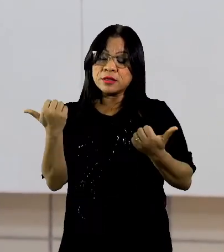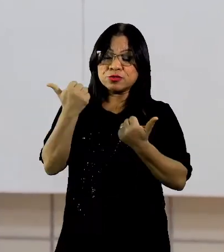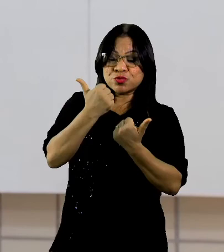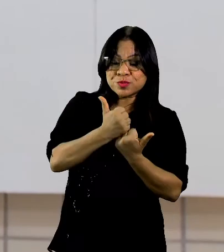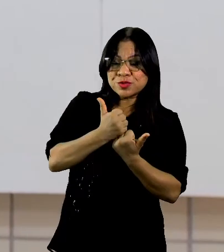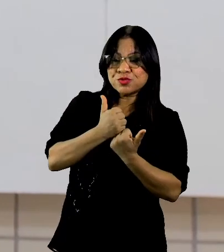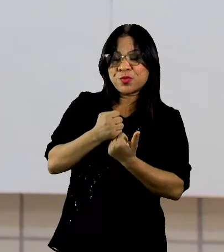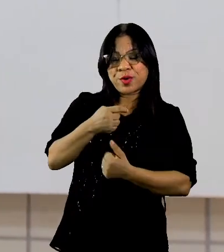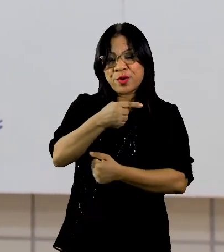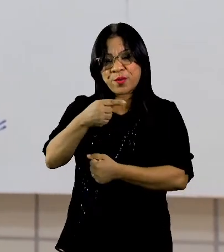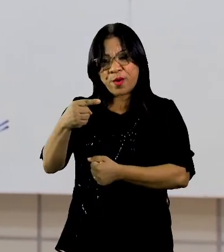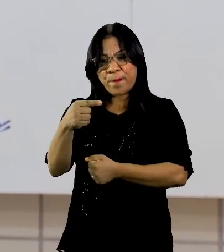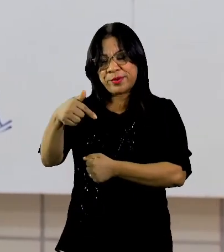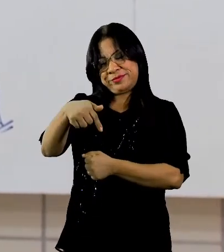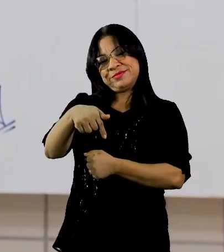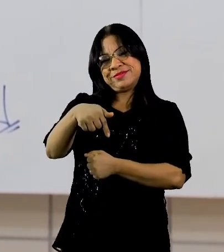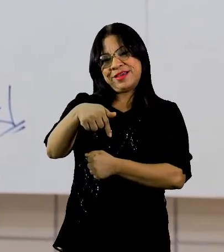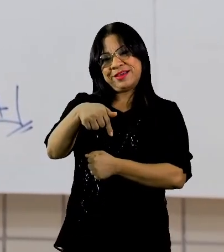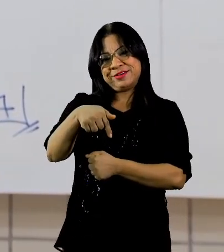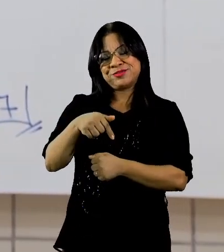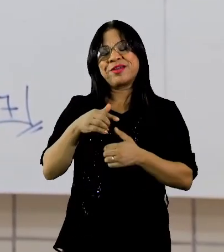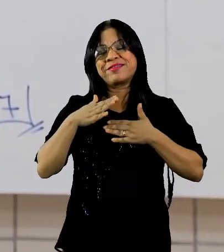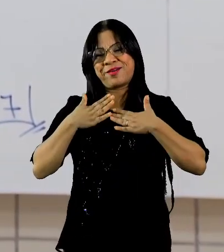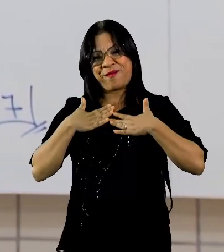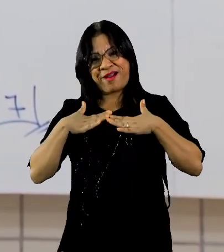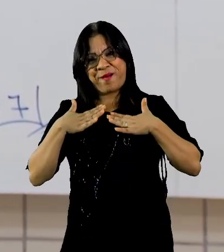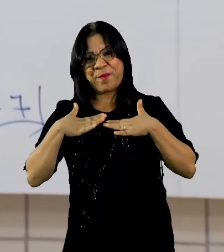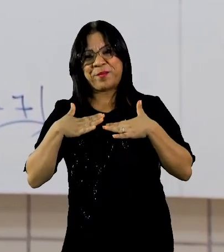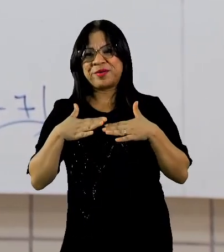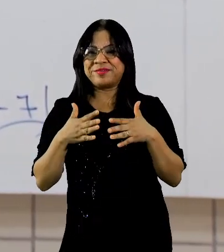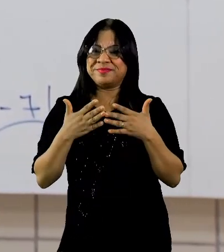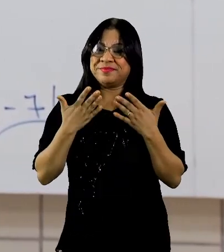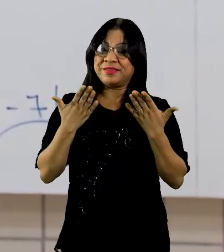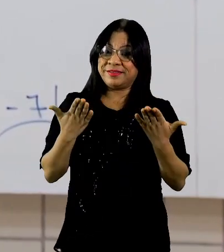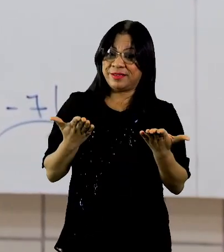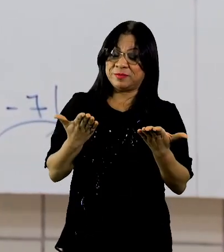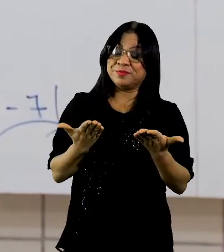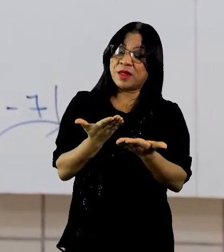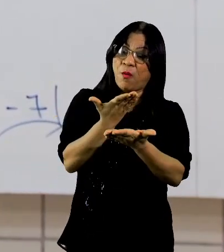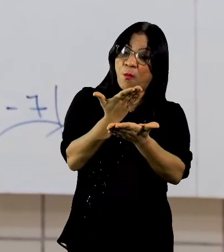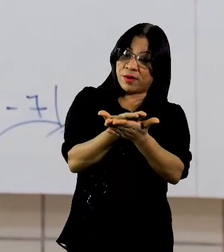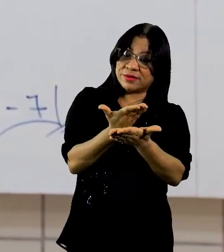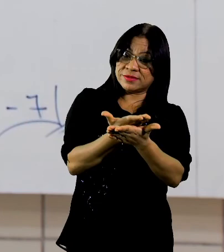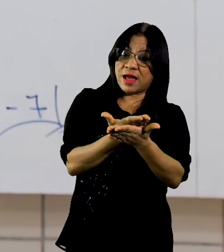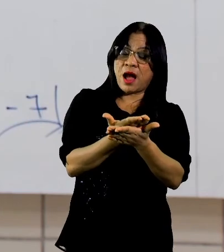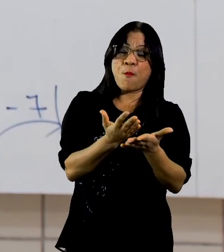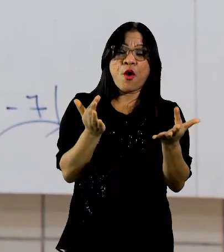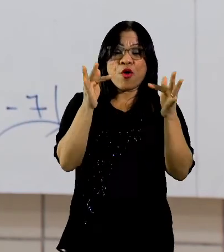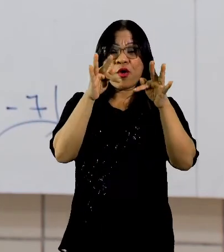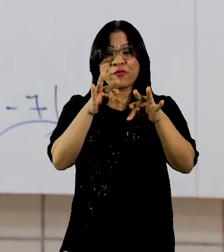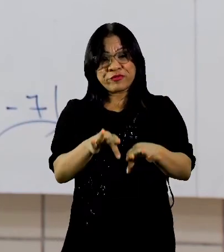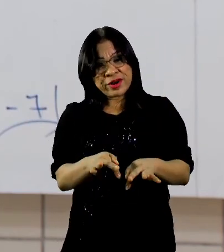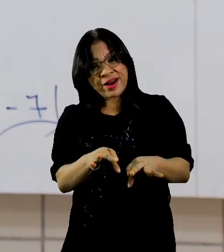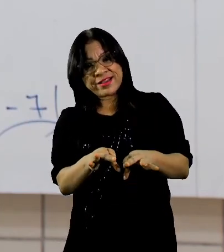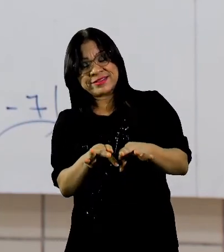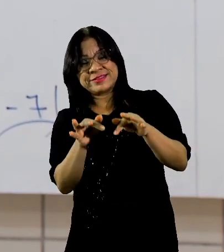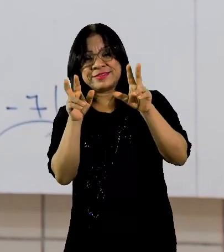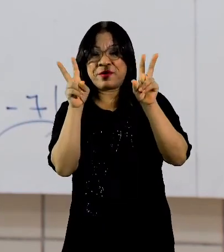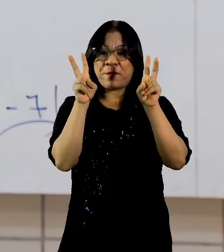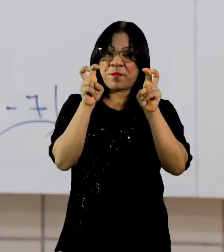7. Tranquilo até aí, né, pessoal? Então, vejam, com essa aula nós finalizamos o assunto de polinômios. Nós